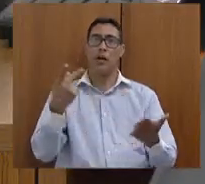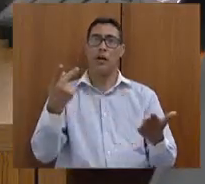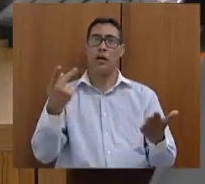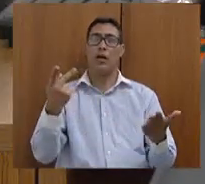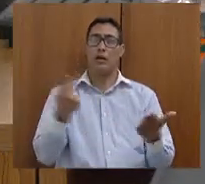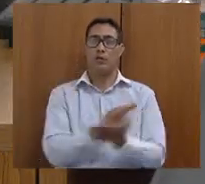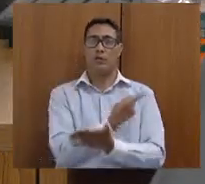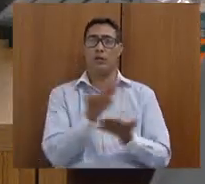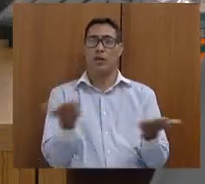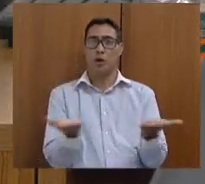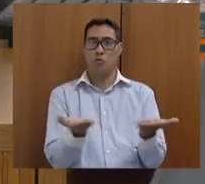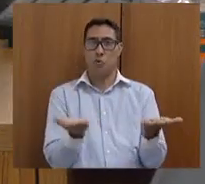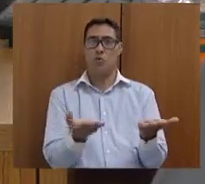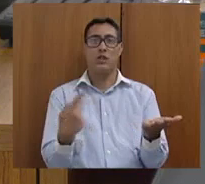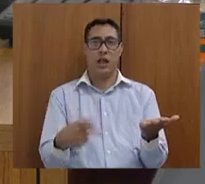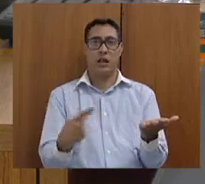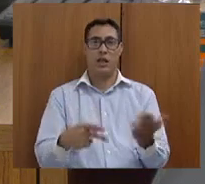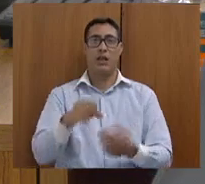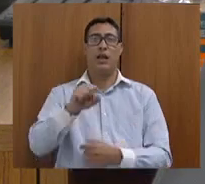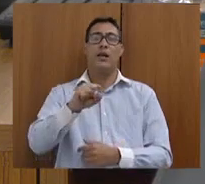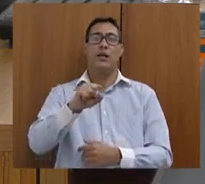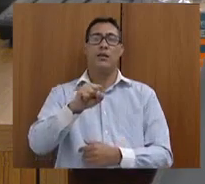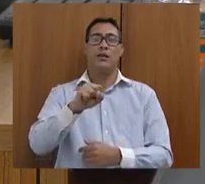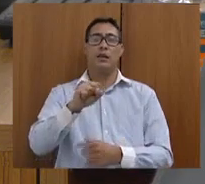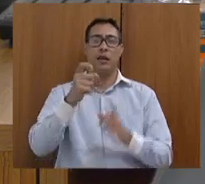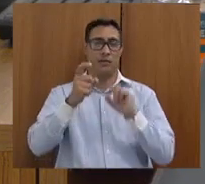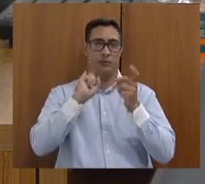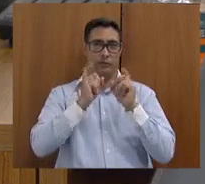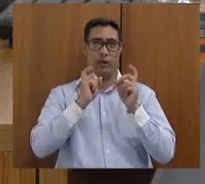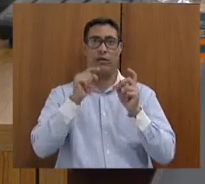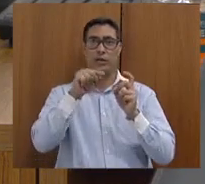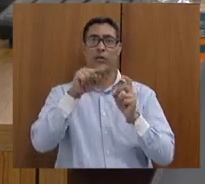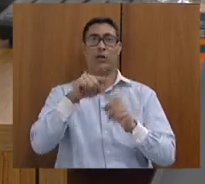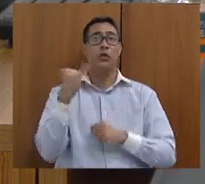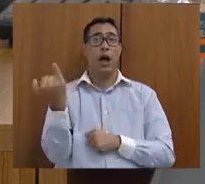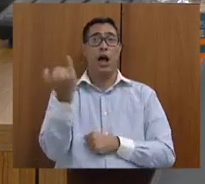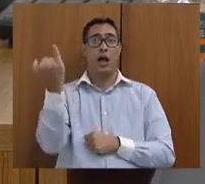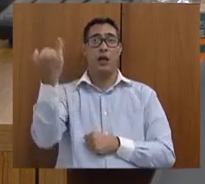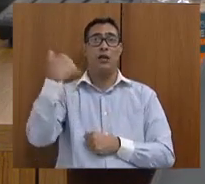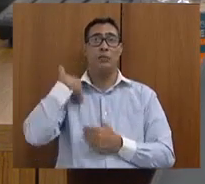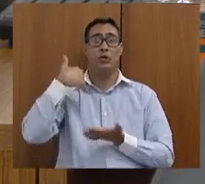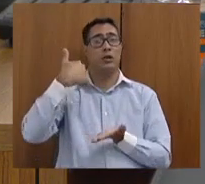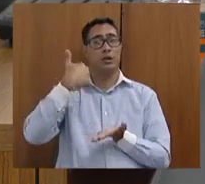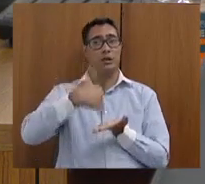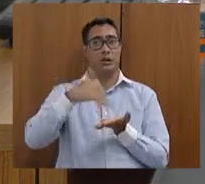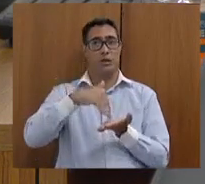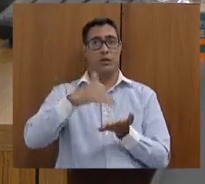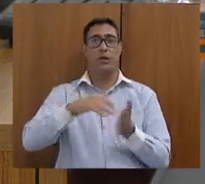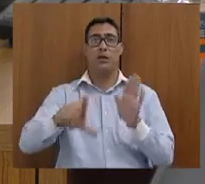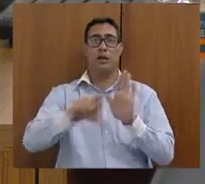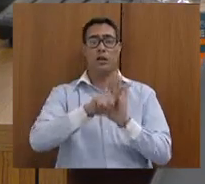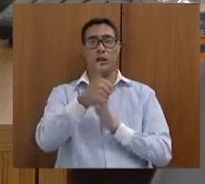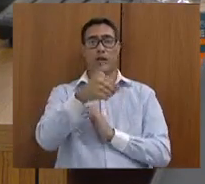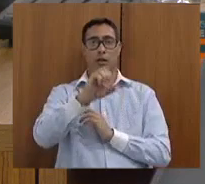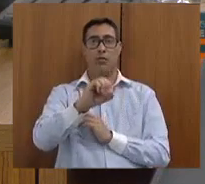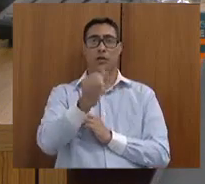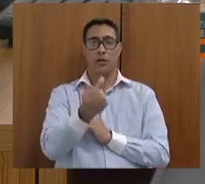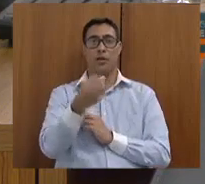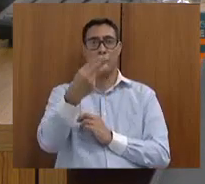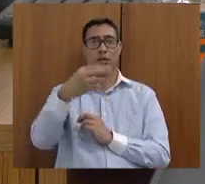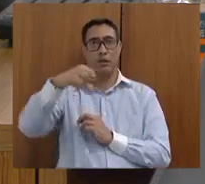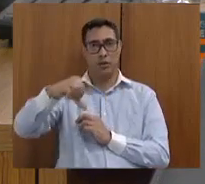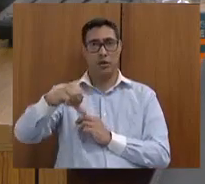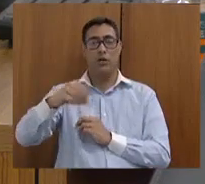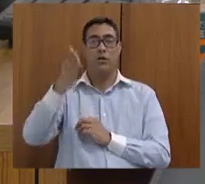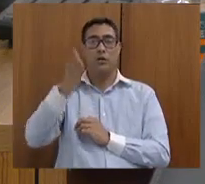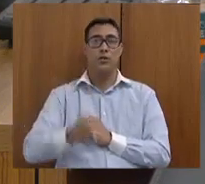nessa sessão a importância secretário de implementação da lei 10.639 de 2003